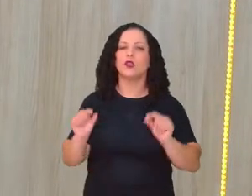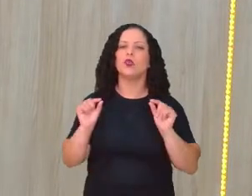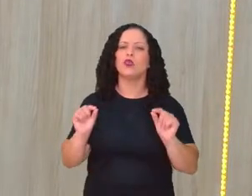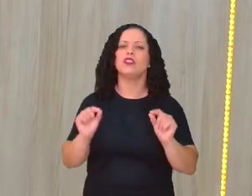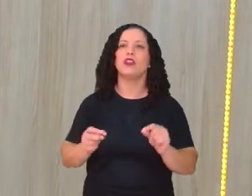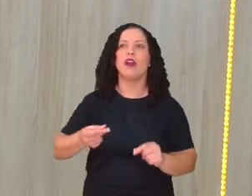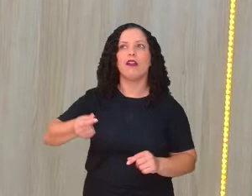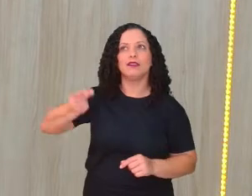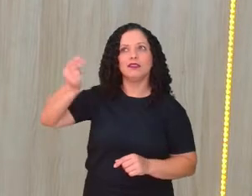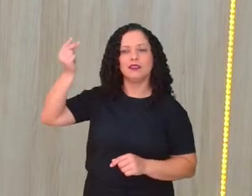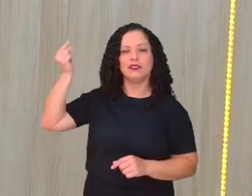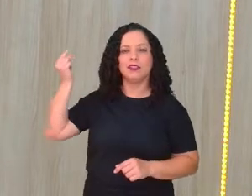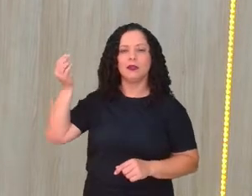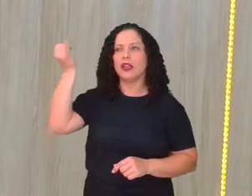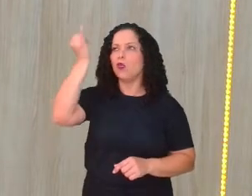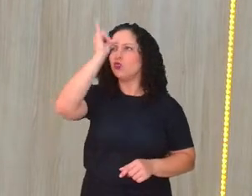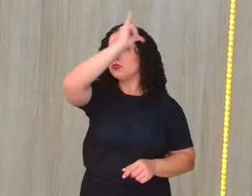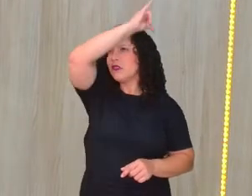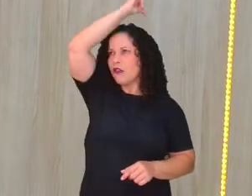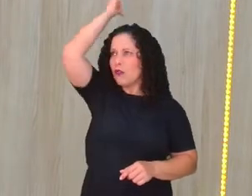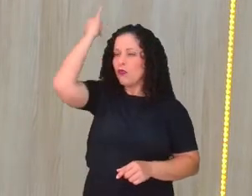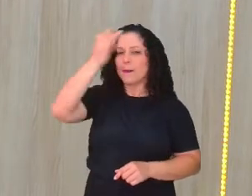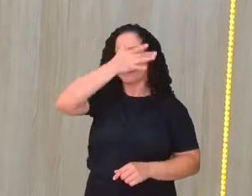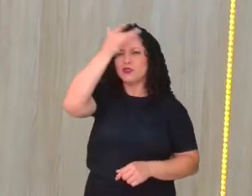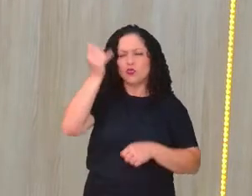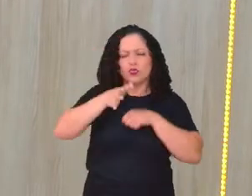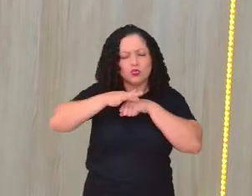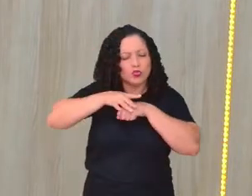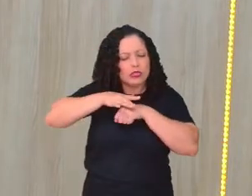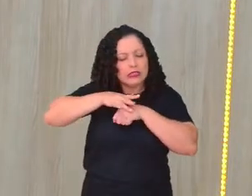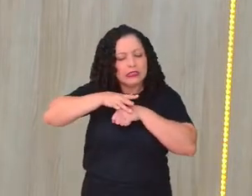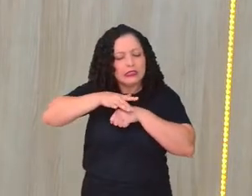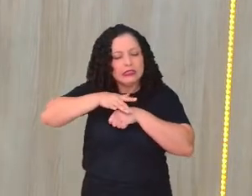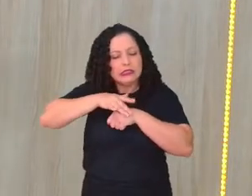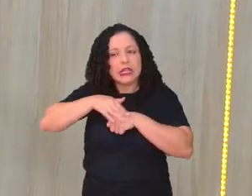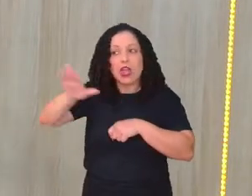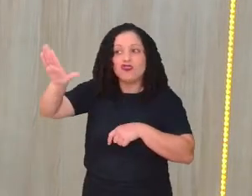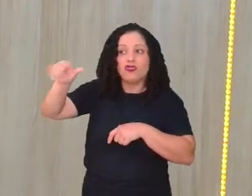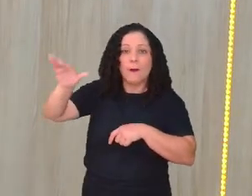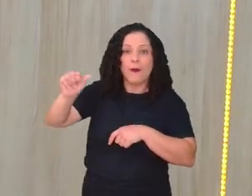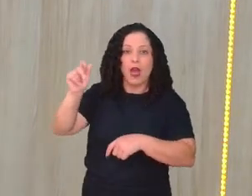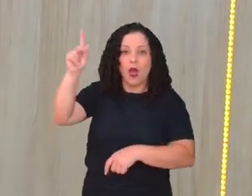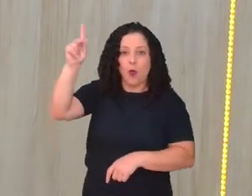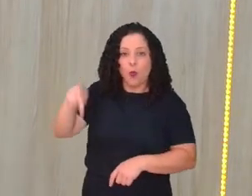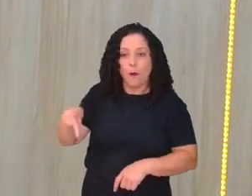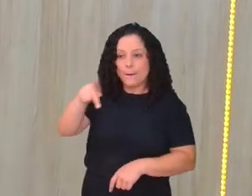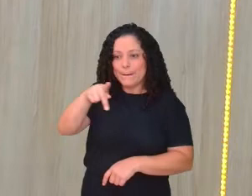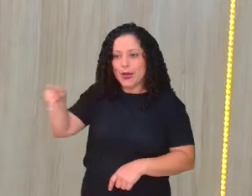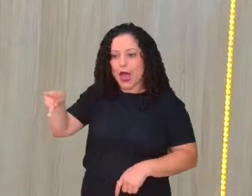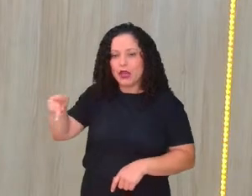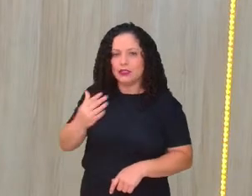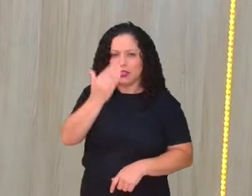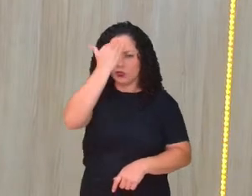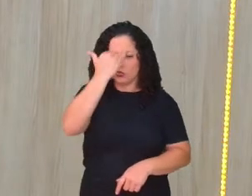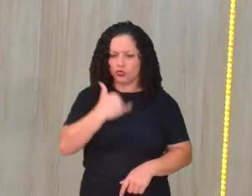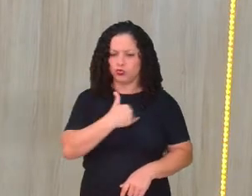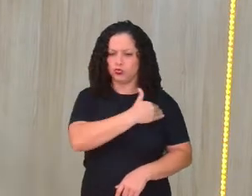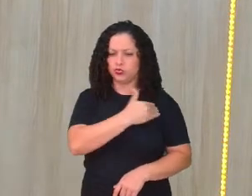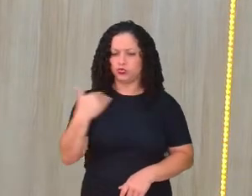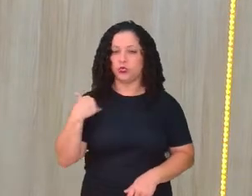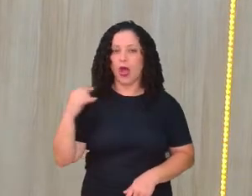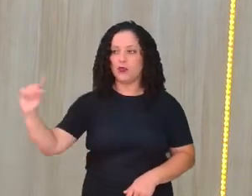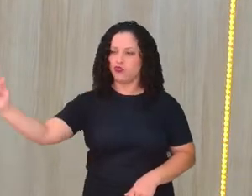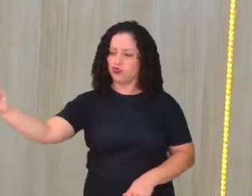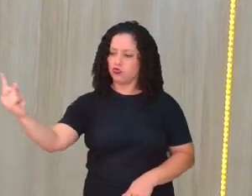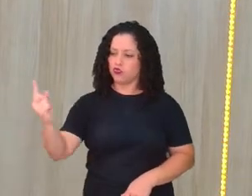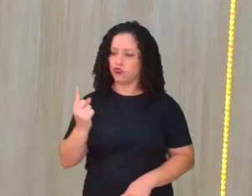extrema unção. O camarada estava bem dodói ali, aí o que é que acontece? Chama um padre para dar a extrema unção para o cabo. Chegava o padre